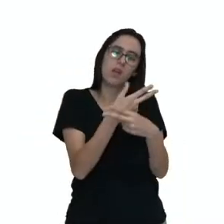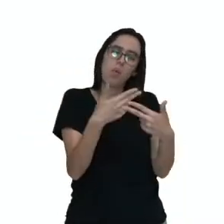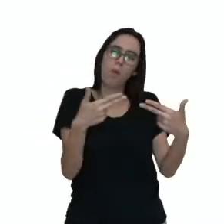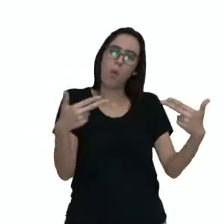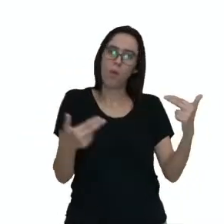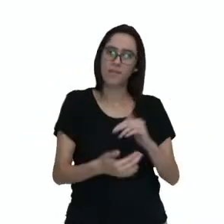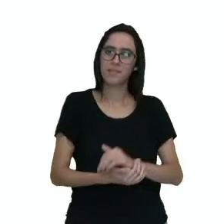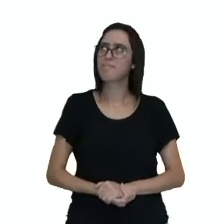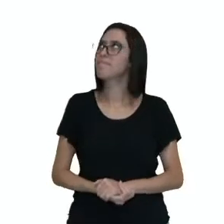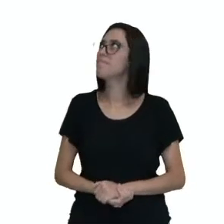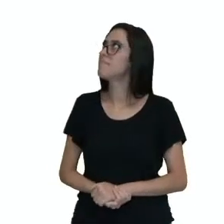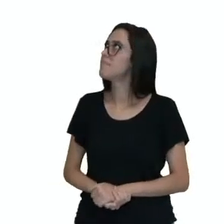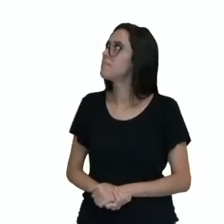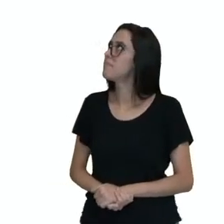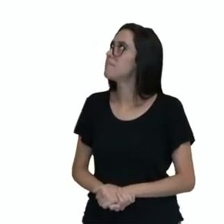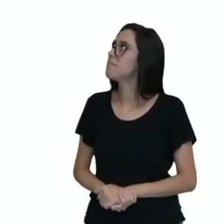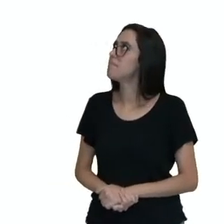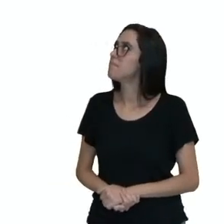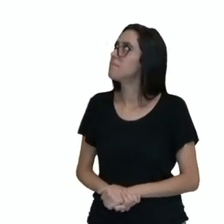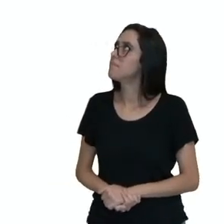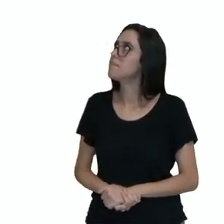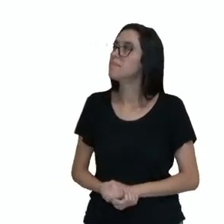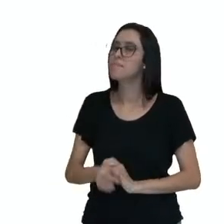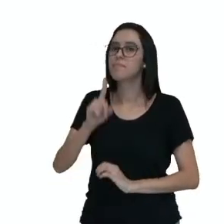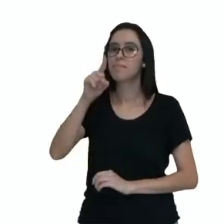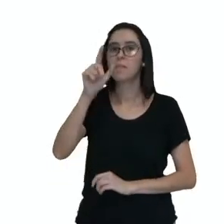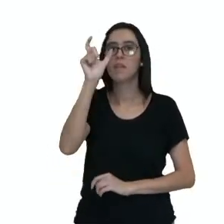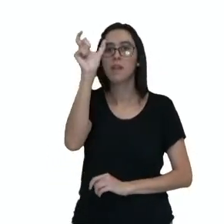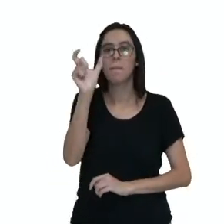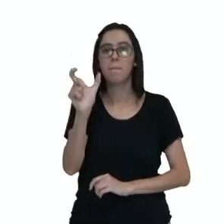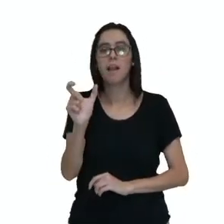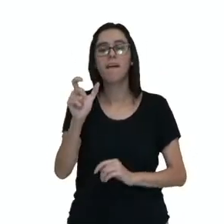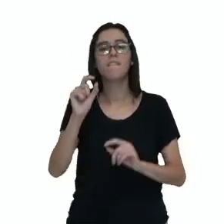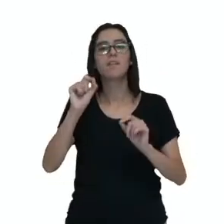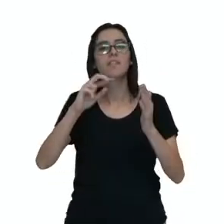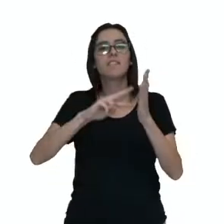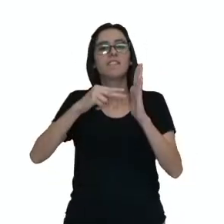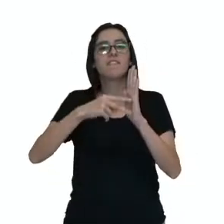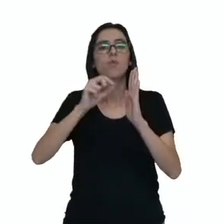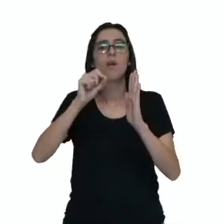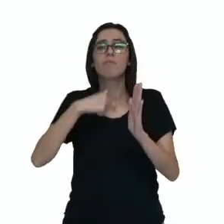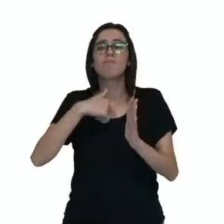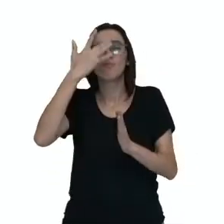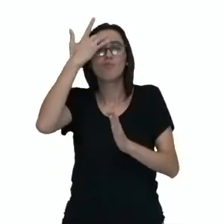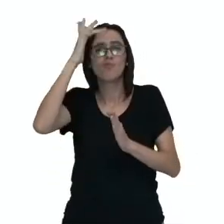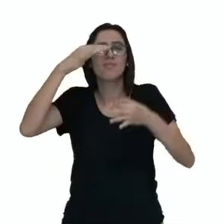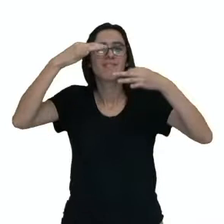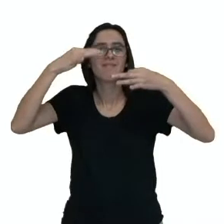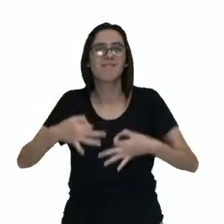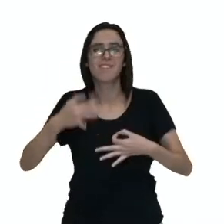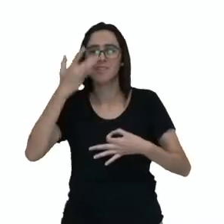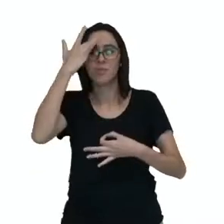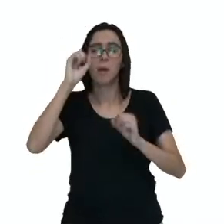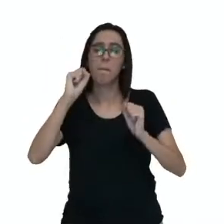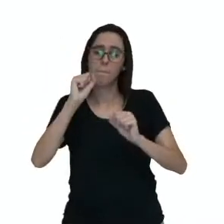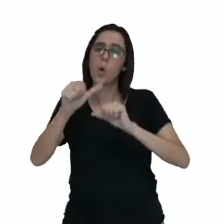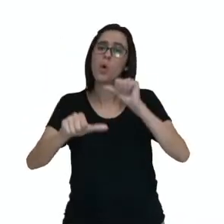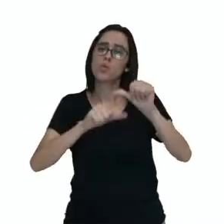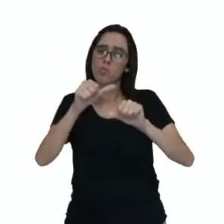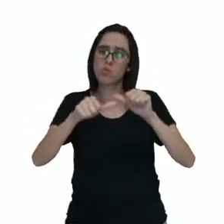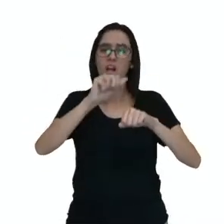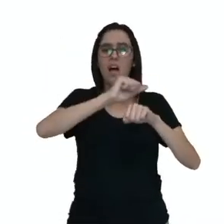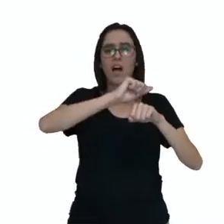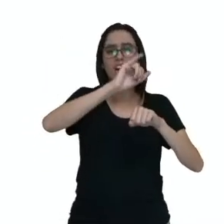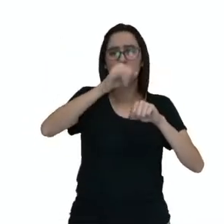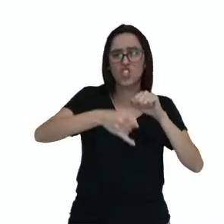palavras que indicam imprecisão, indeterminação. Podem ter valor de pronome, adjetivo ou